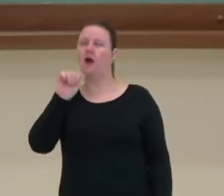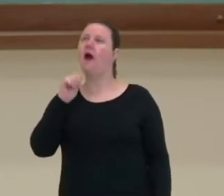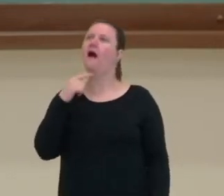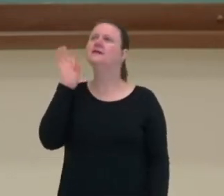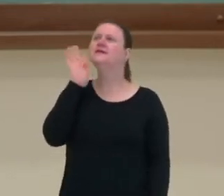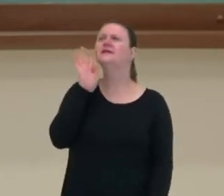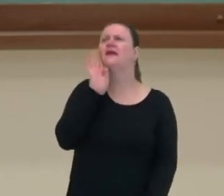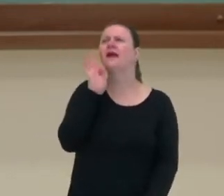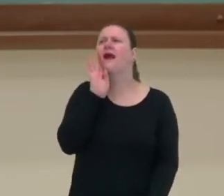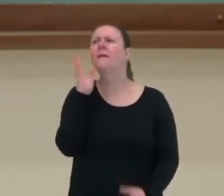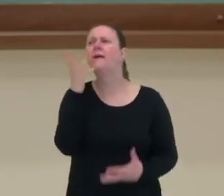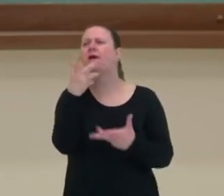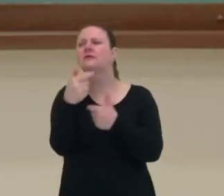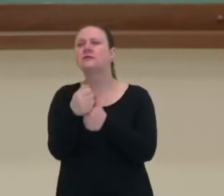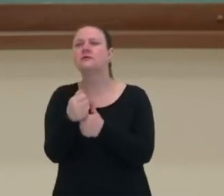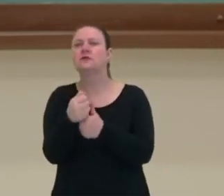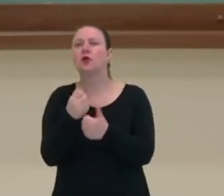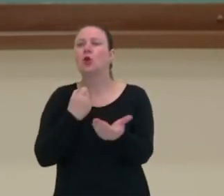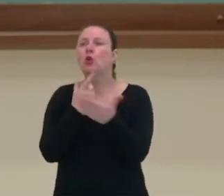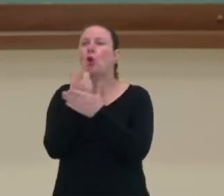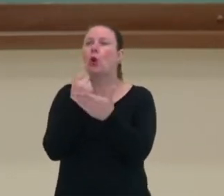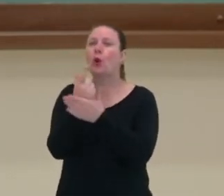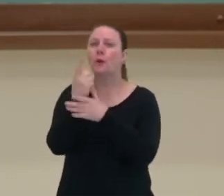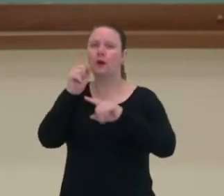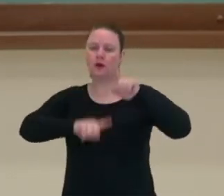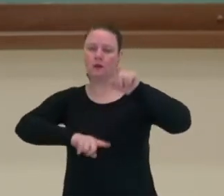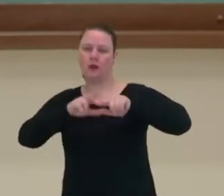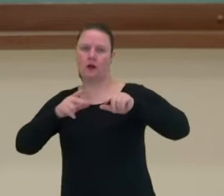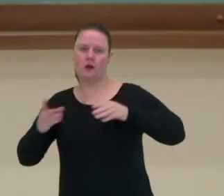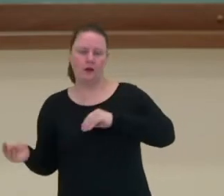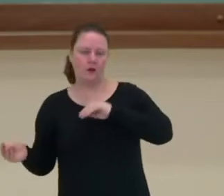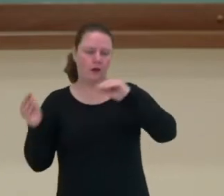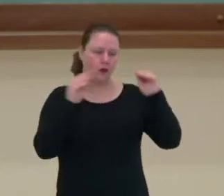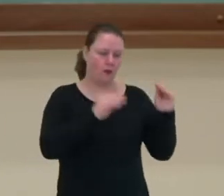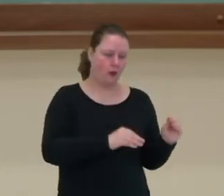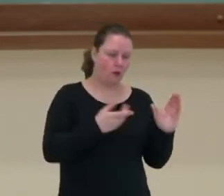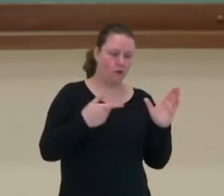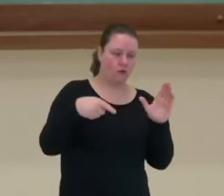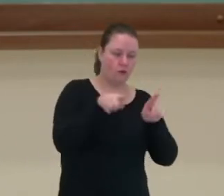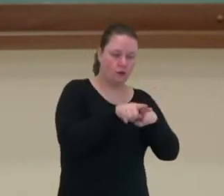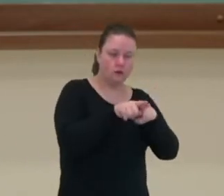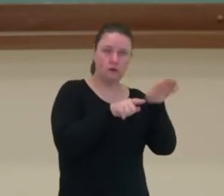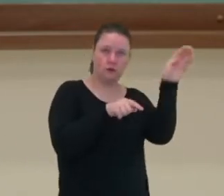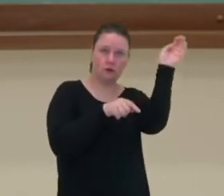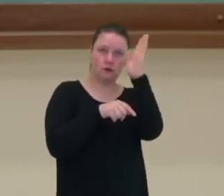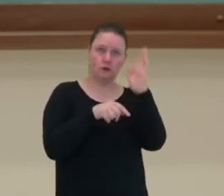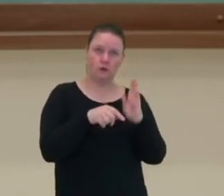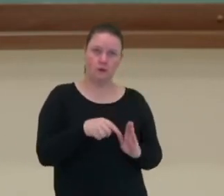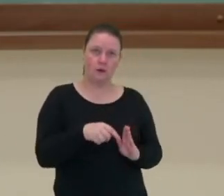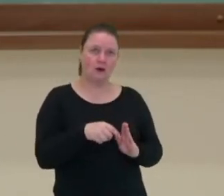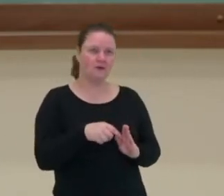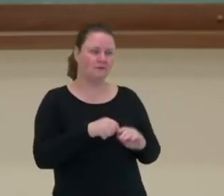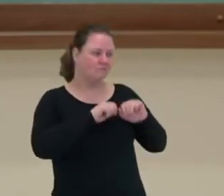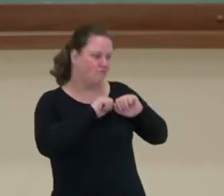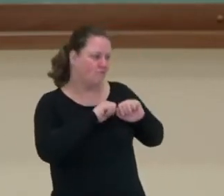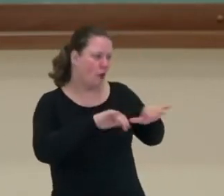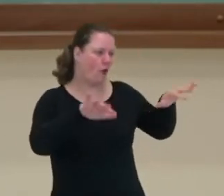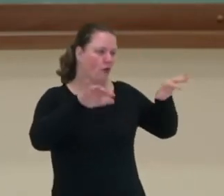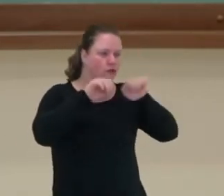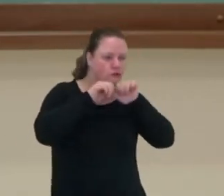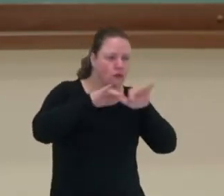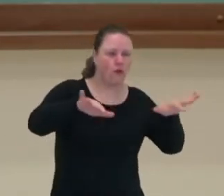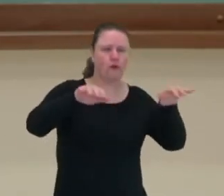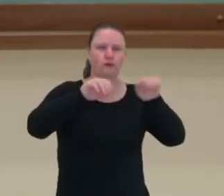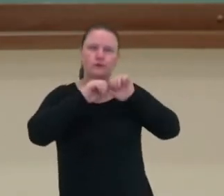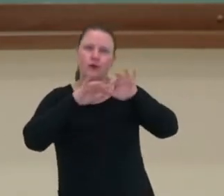acabou comprando equipamentos, trazendo para o Brasil, né, quando ele retornou para o Brasil, e aí que